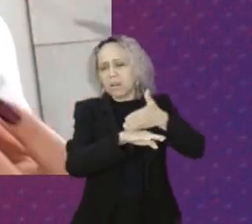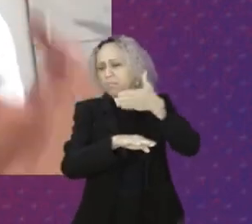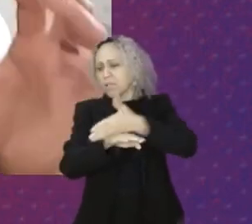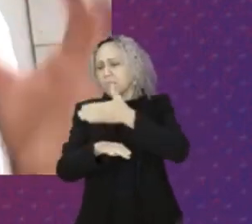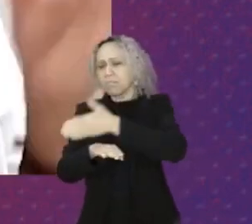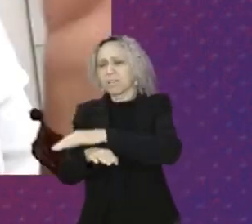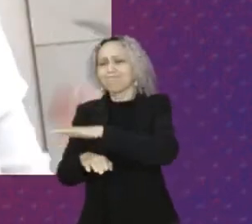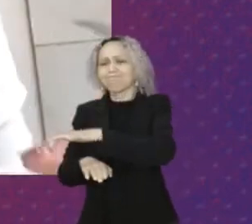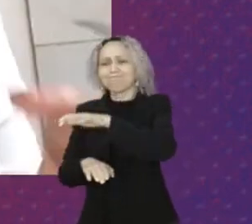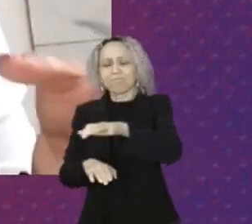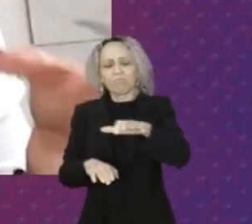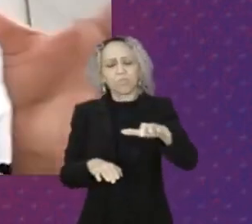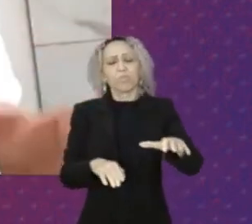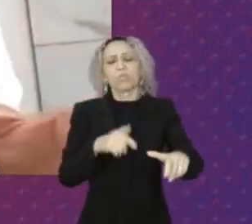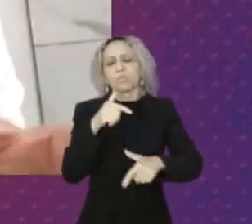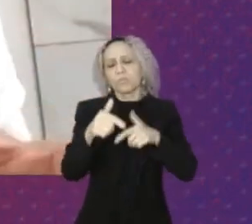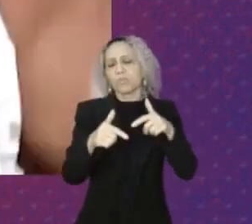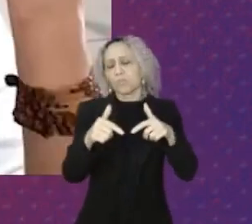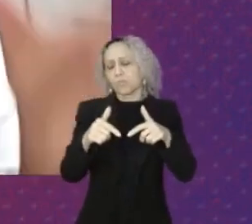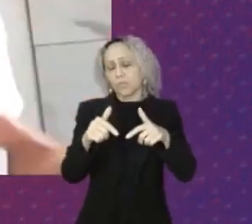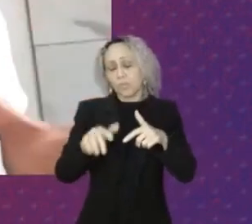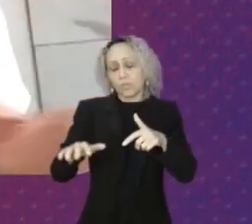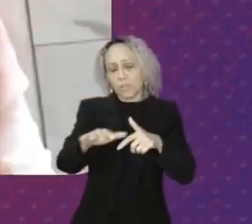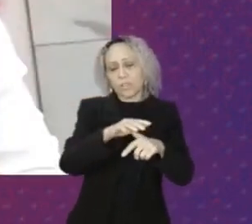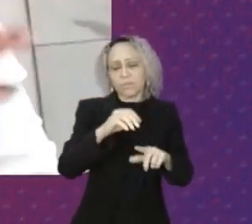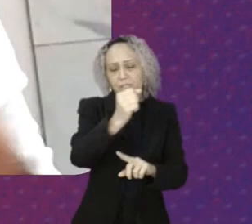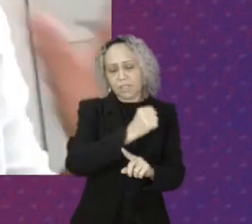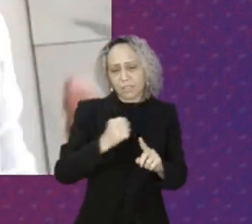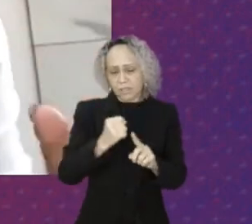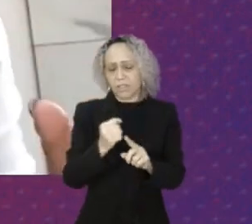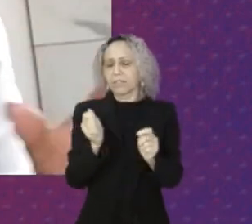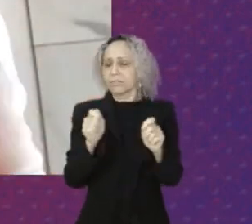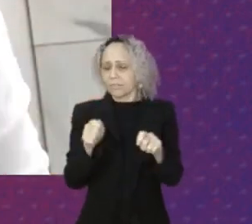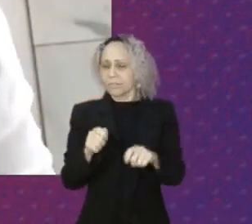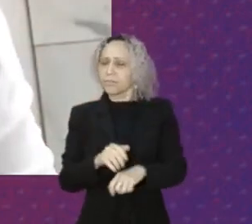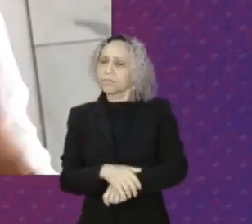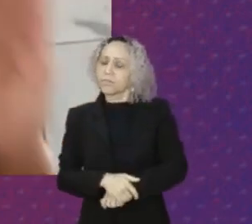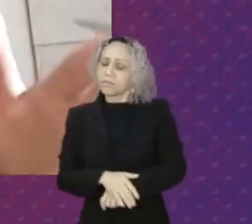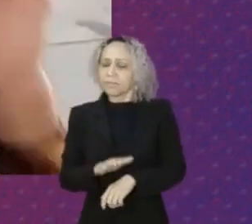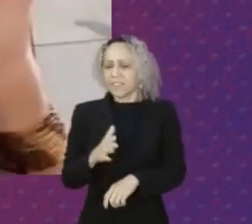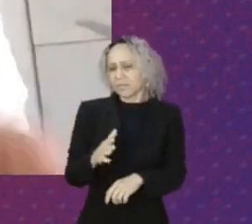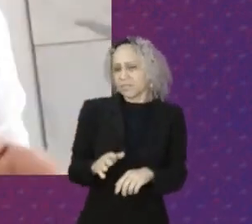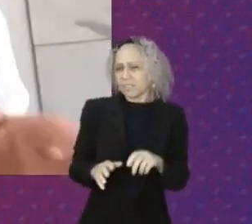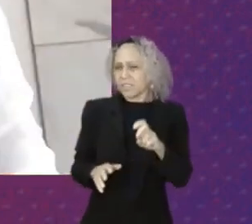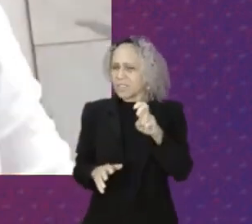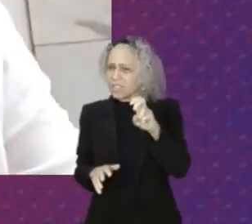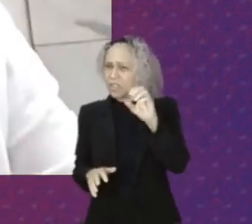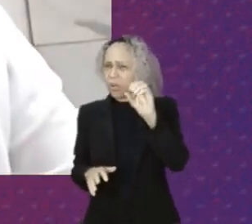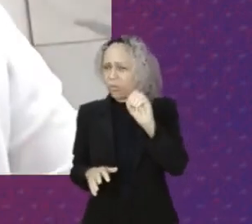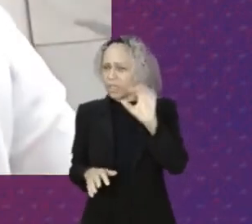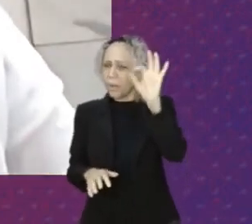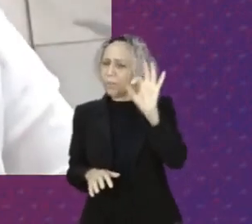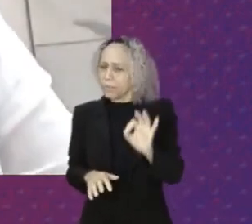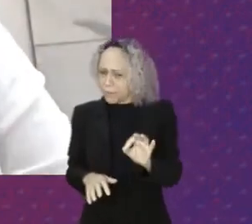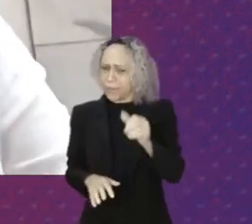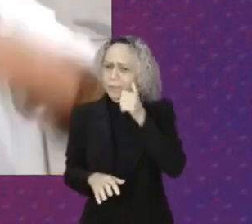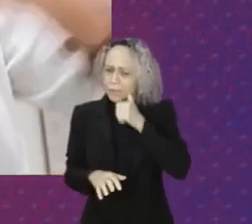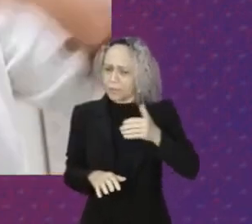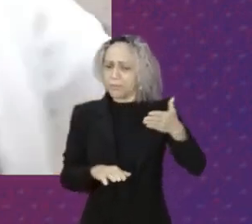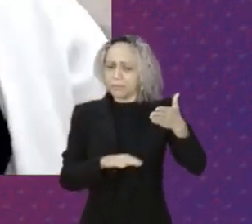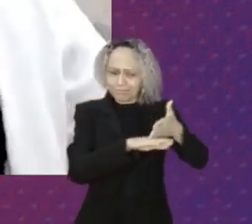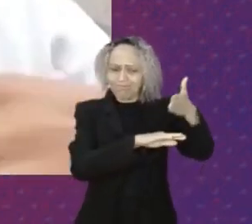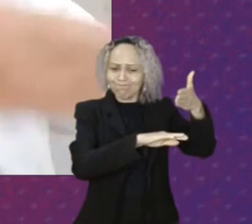organizações sociais. A gente tem que ter política concreta de, no mínimo, 50% da presença de mulher nesses